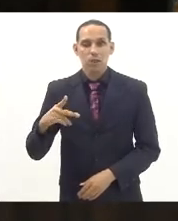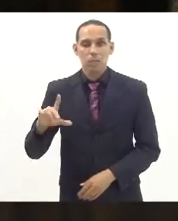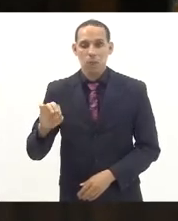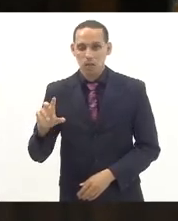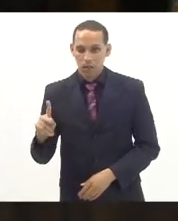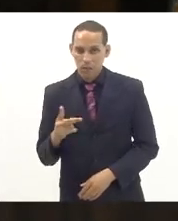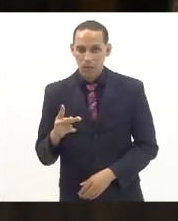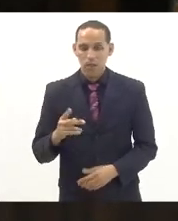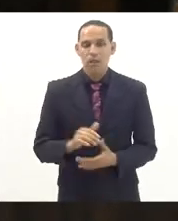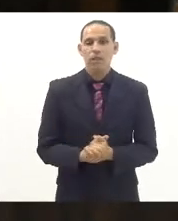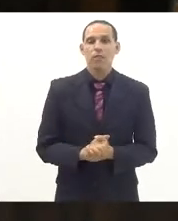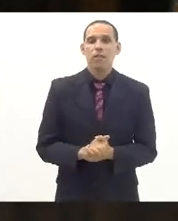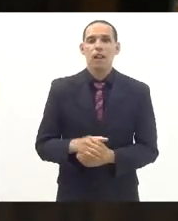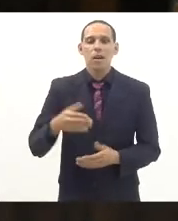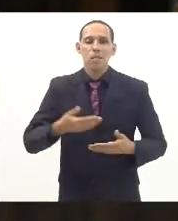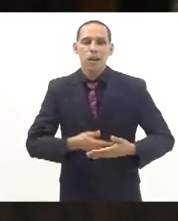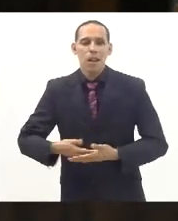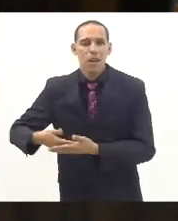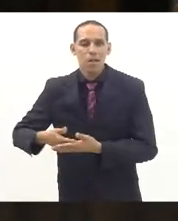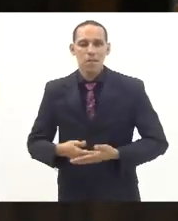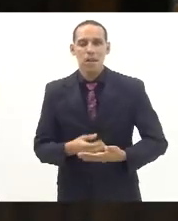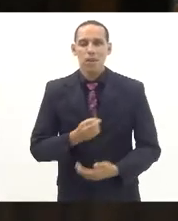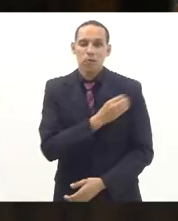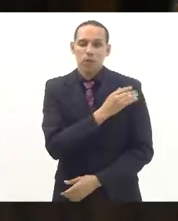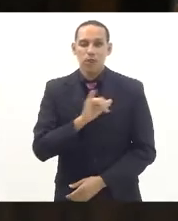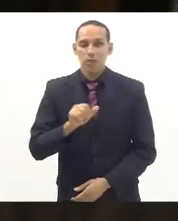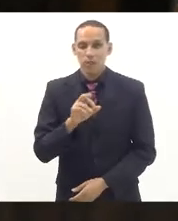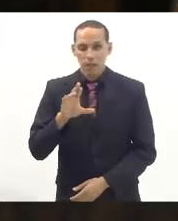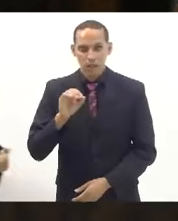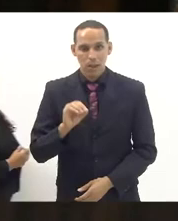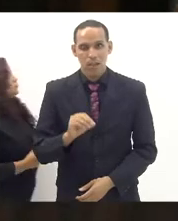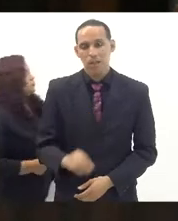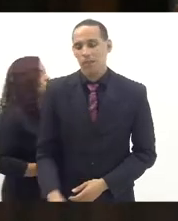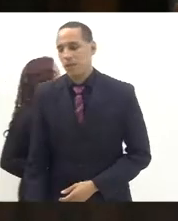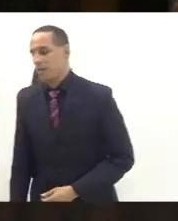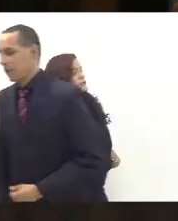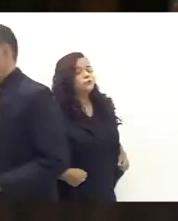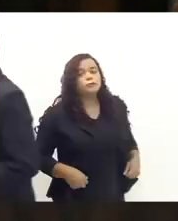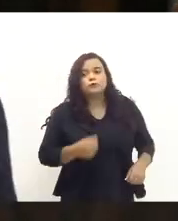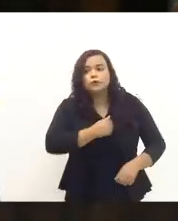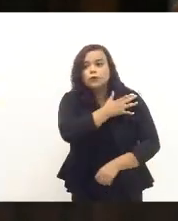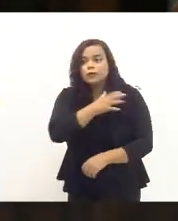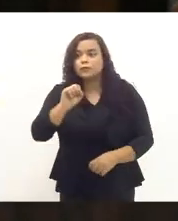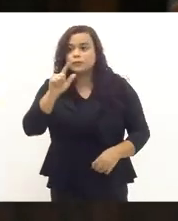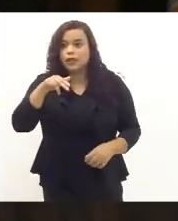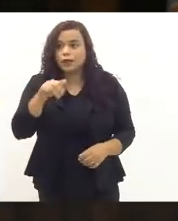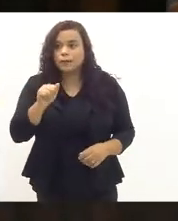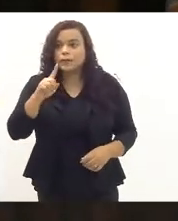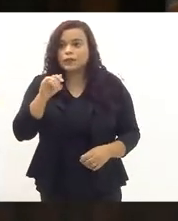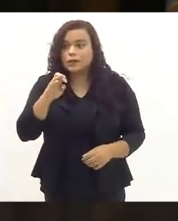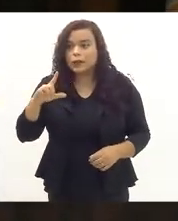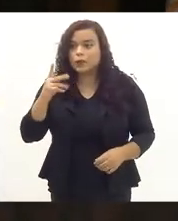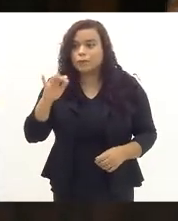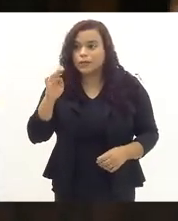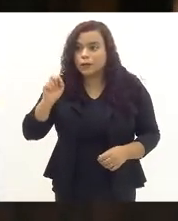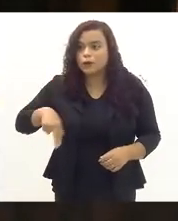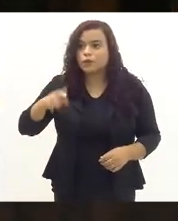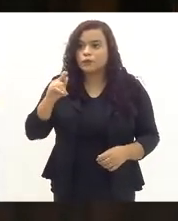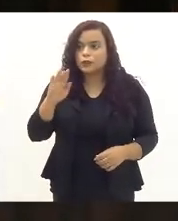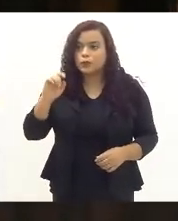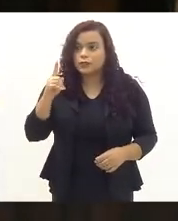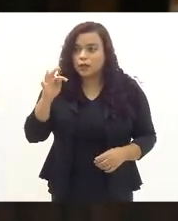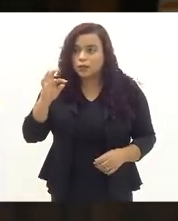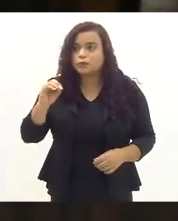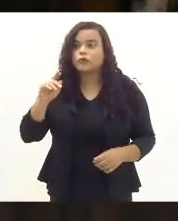Beto brazão Carlos Macedo Celia Jordão Coronel Jairo o Coronel Salema danniel librelon Doutor deodalto Felipe poubel